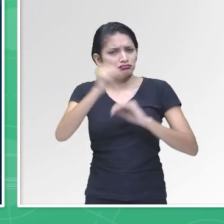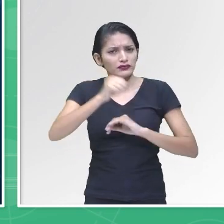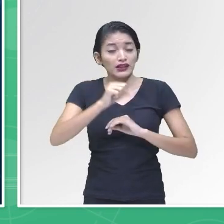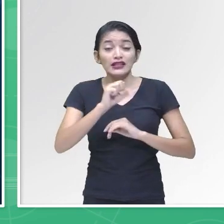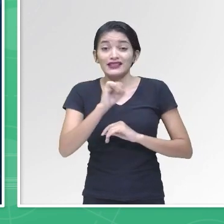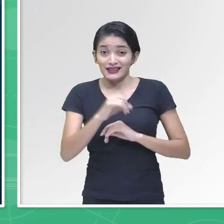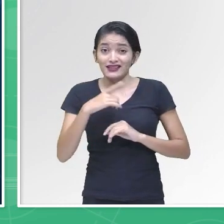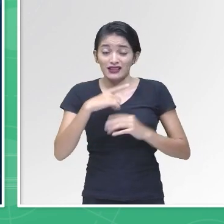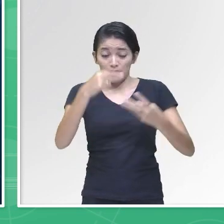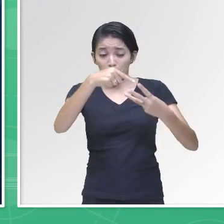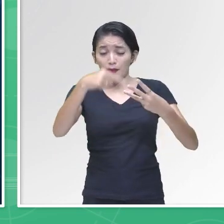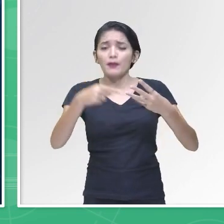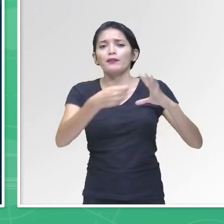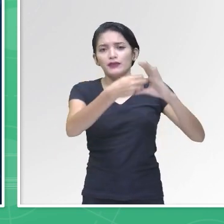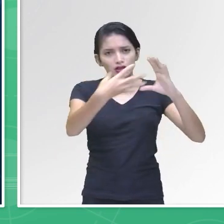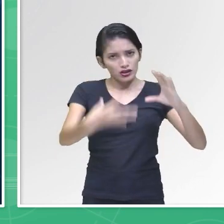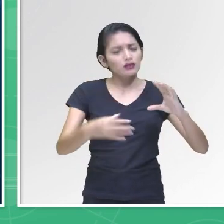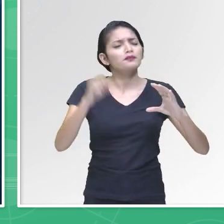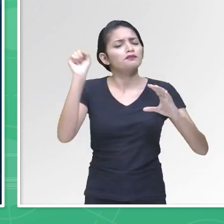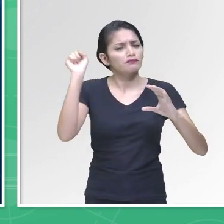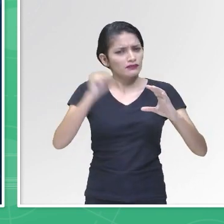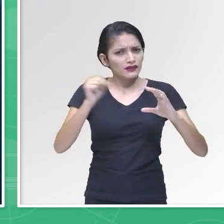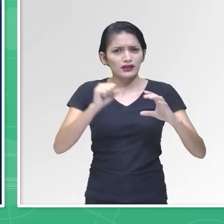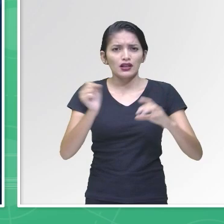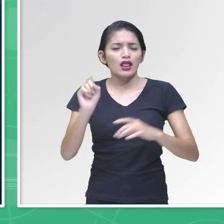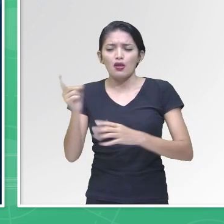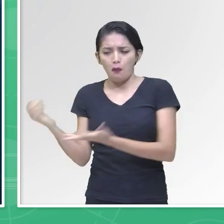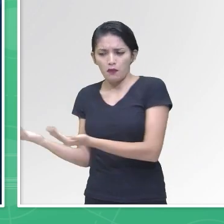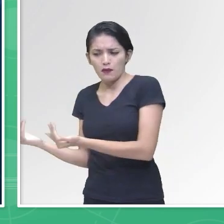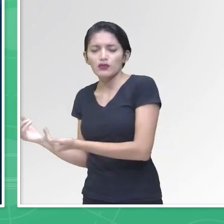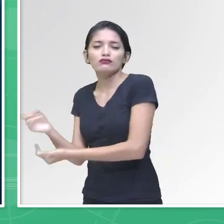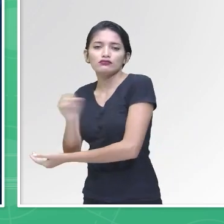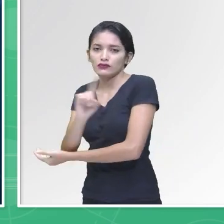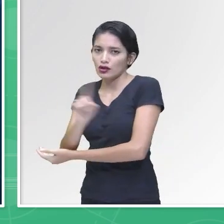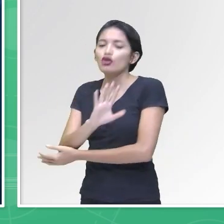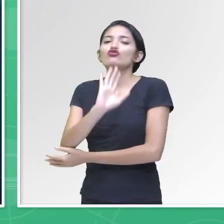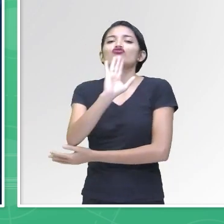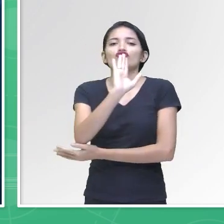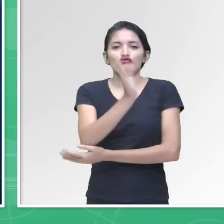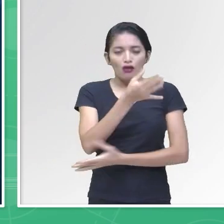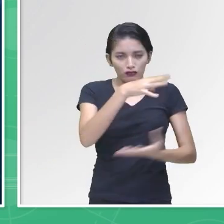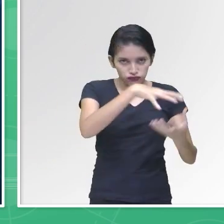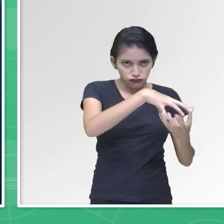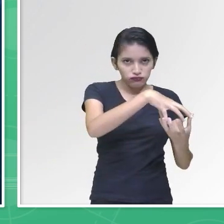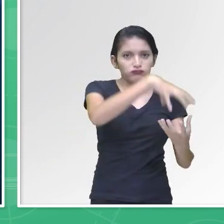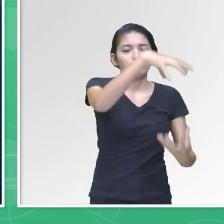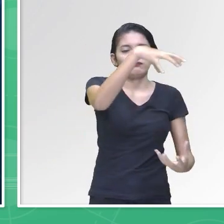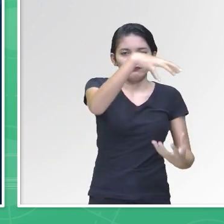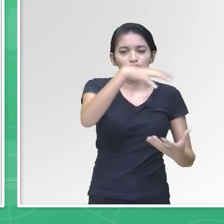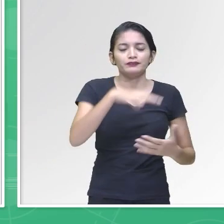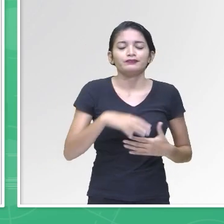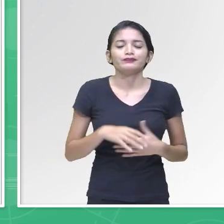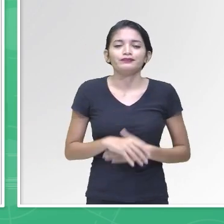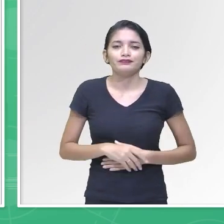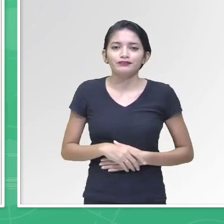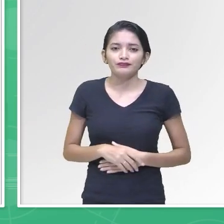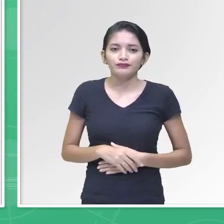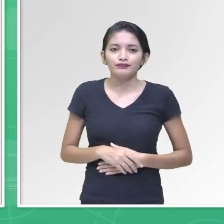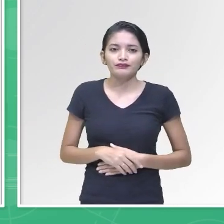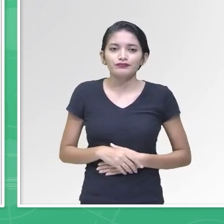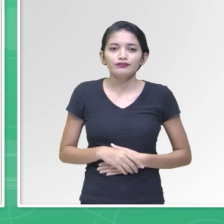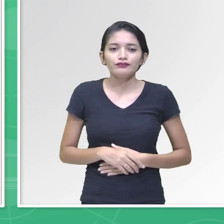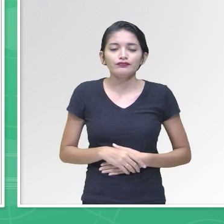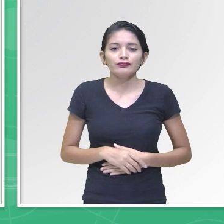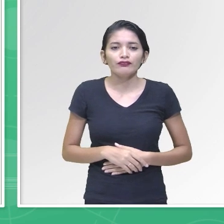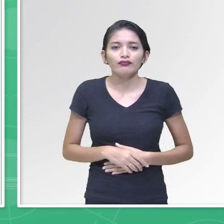essas características, você não está mais na juventude, você já está na fase adulta. A